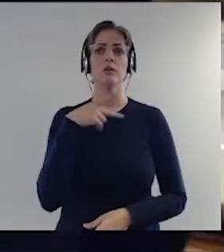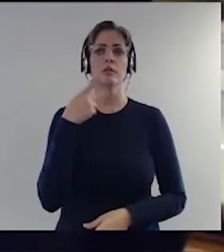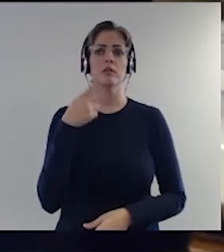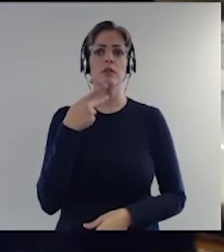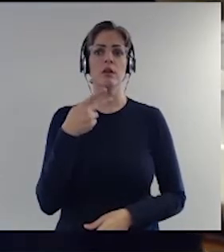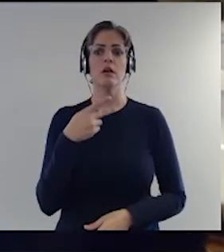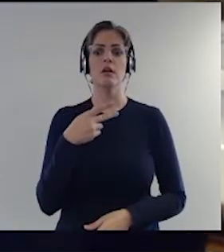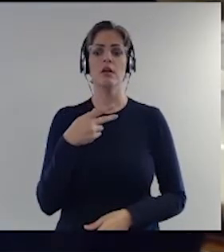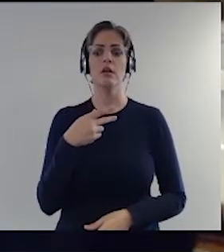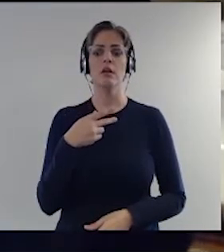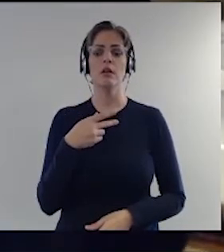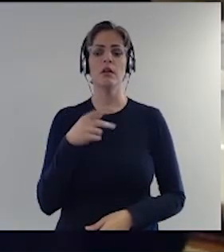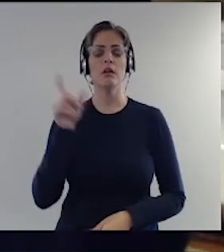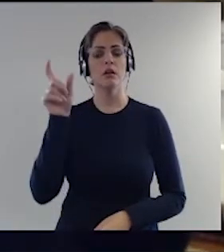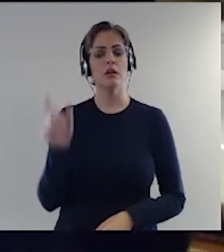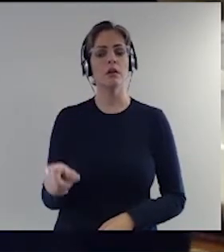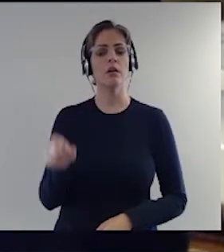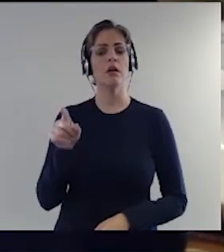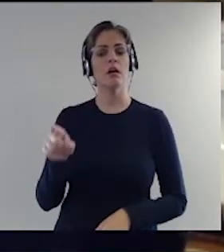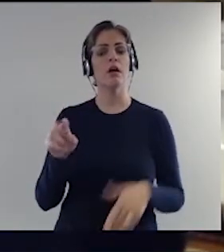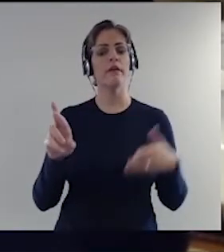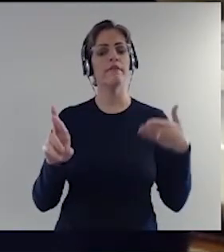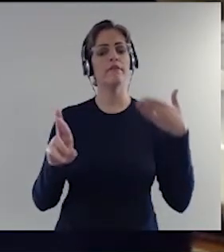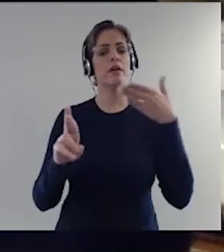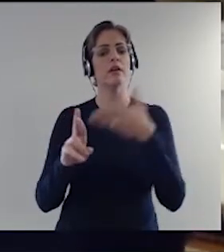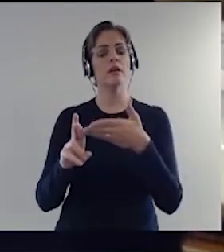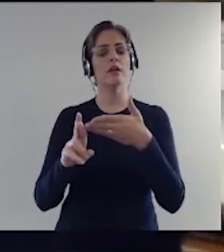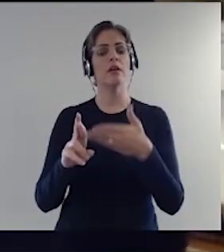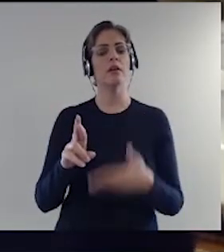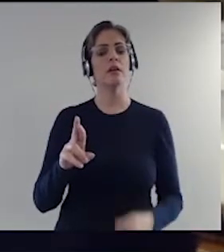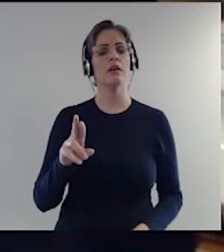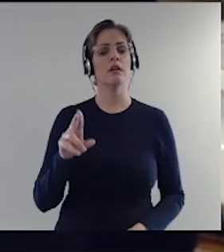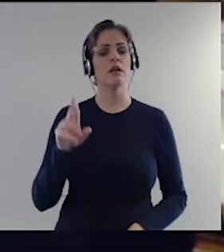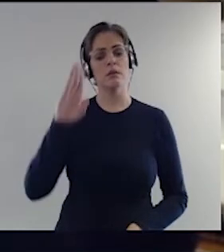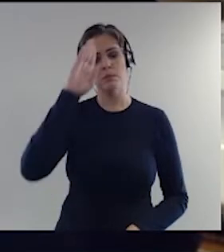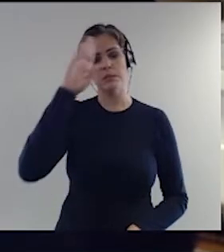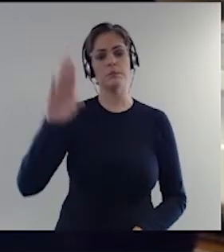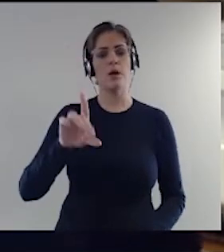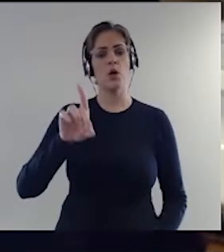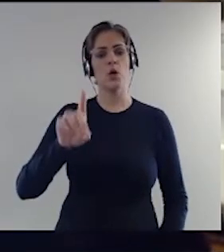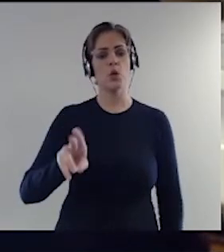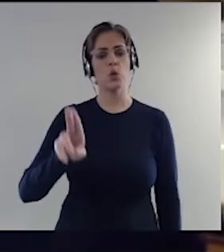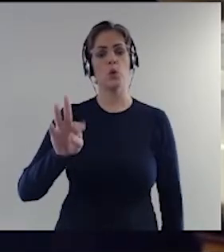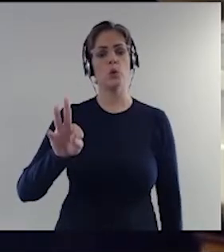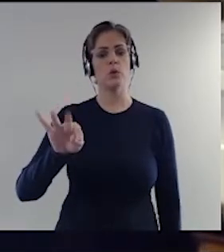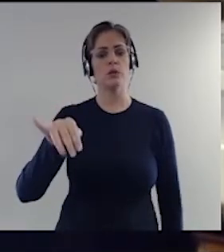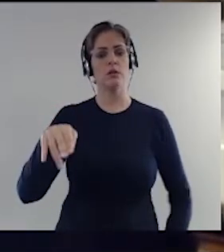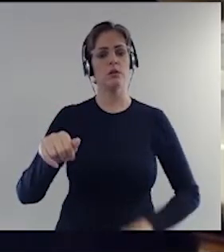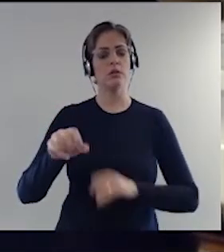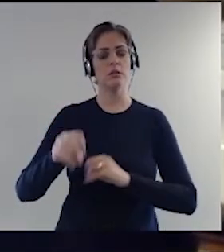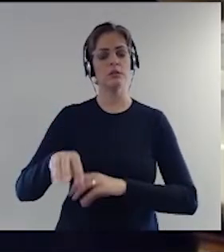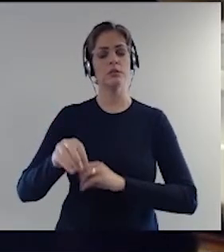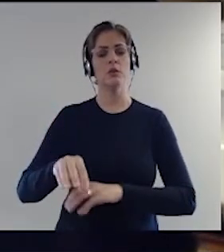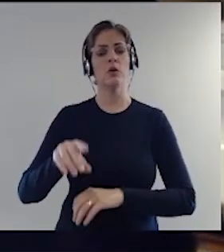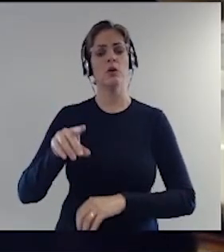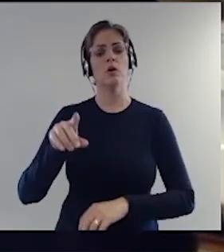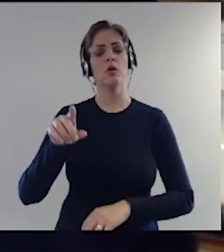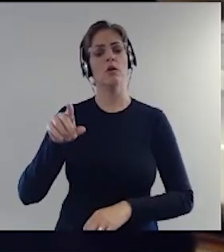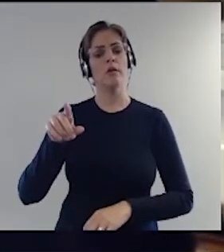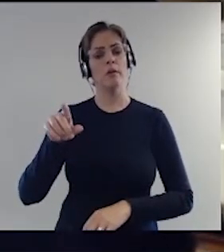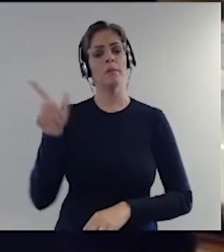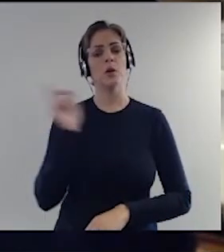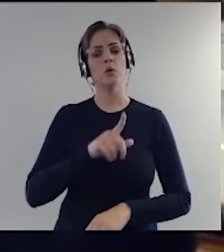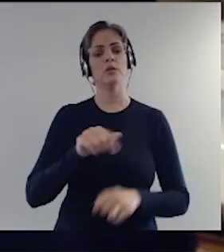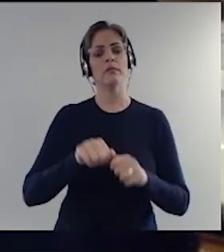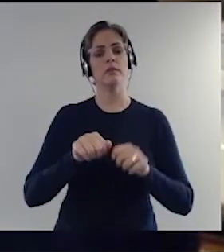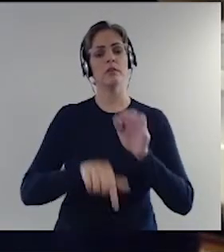Gardner, que é o que nós temos como referência, o doutrinador que trouxe para o nosso conhecimento a lei da alienação